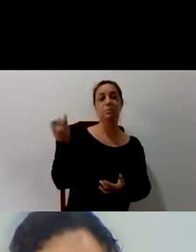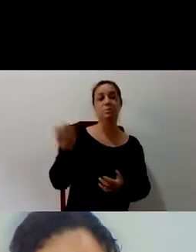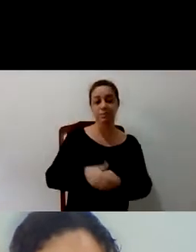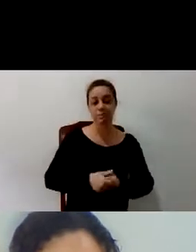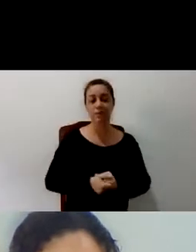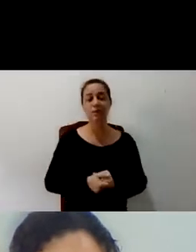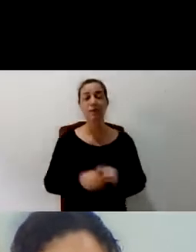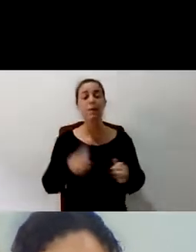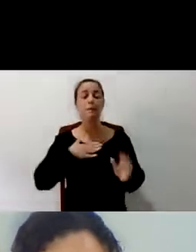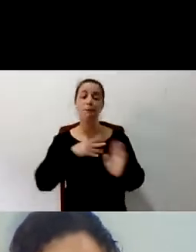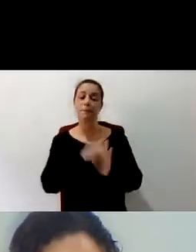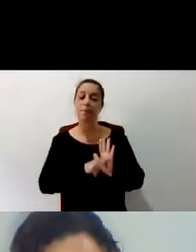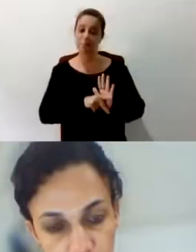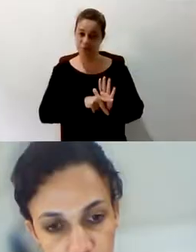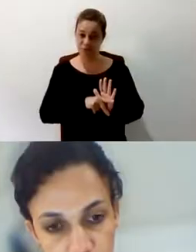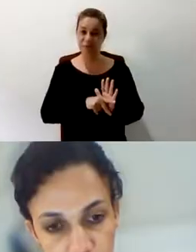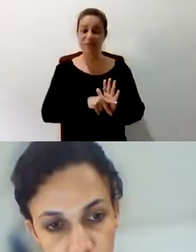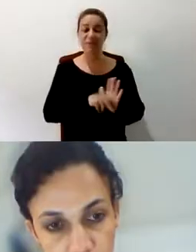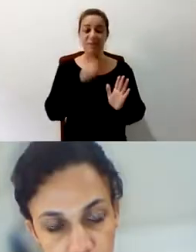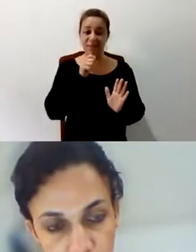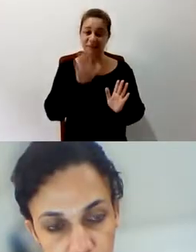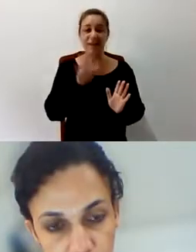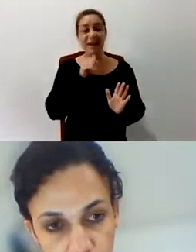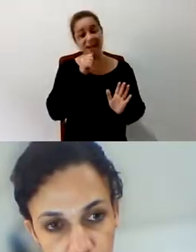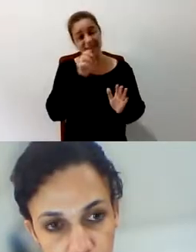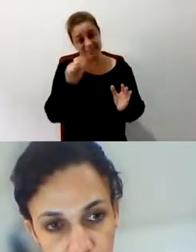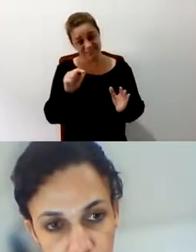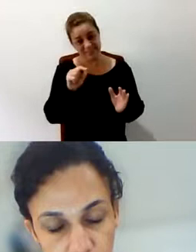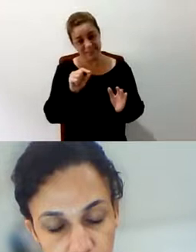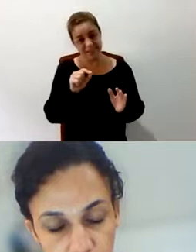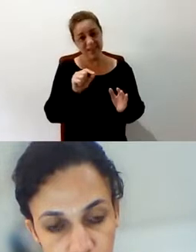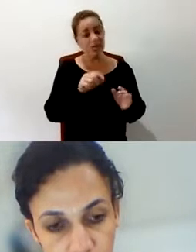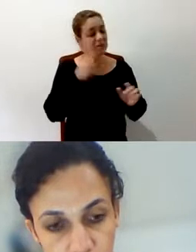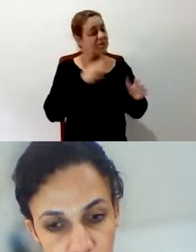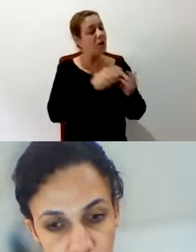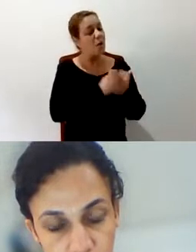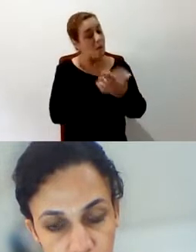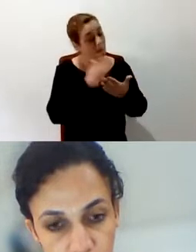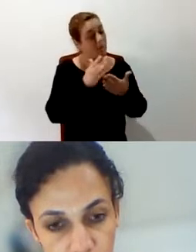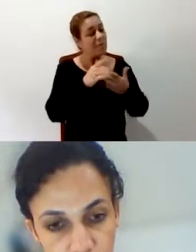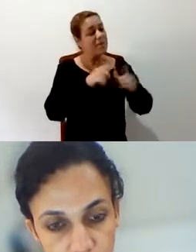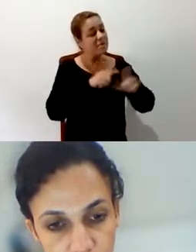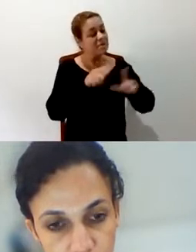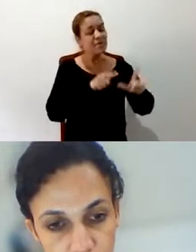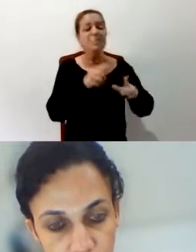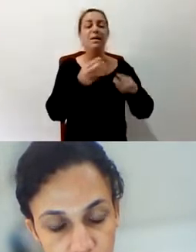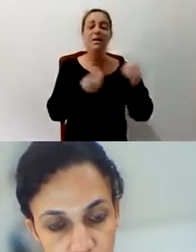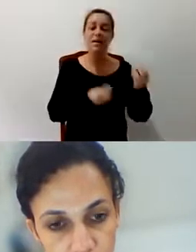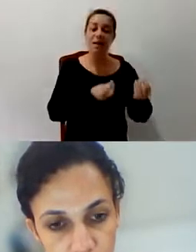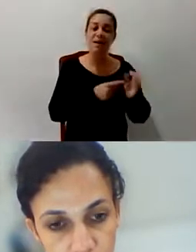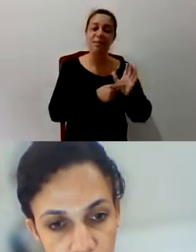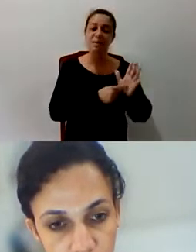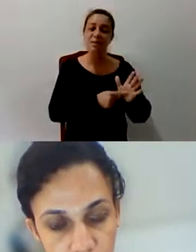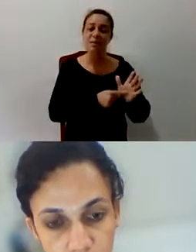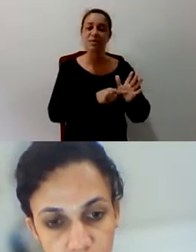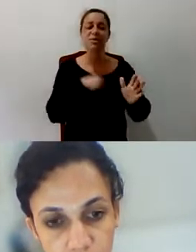no meu projeto, ainda como a Eliana falou, a gente fez um trabalho nesse período agora sobre gamificação, e nós ficamos bem